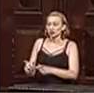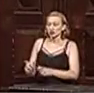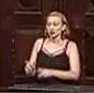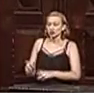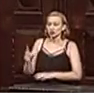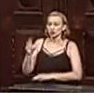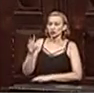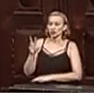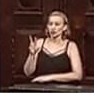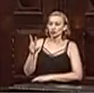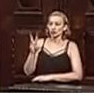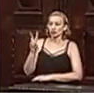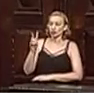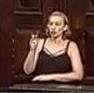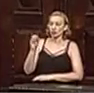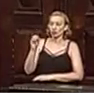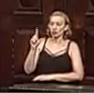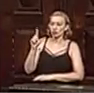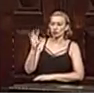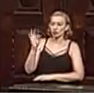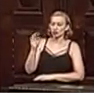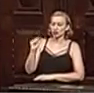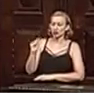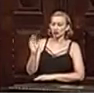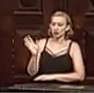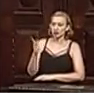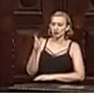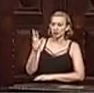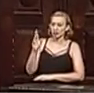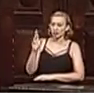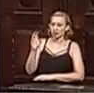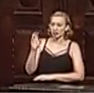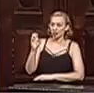Redonda. 9 de novembro de